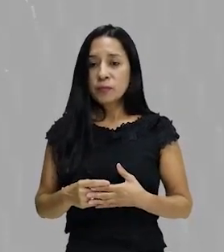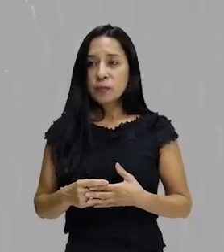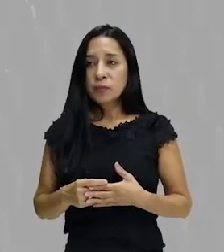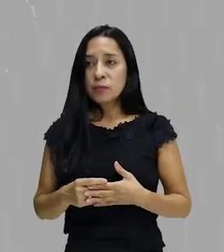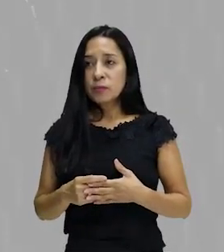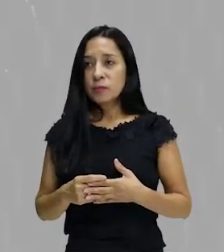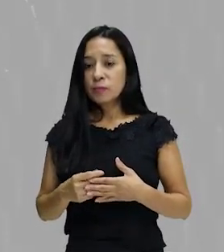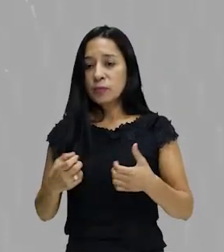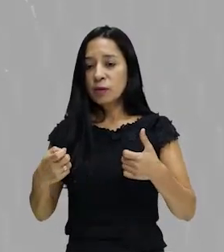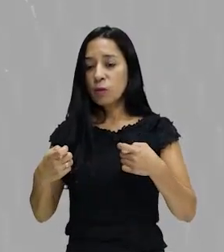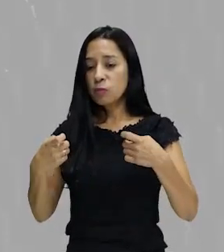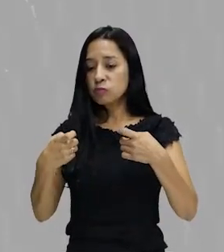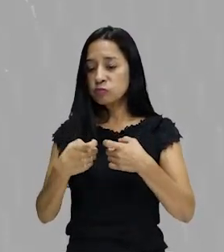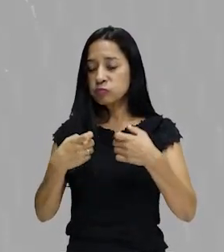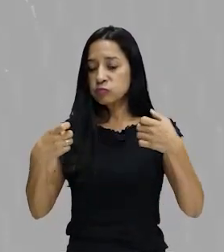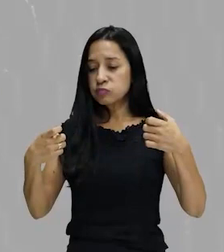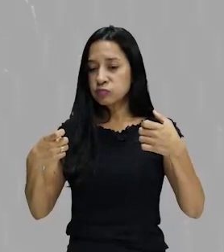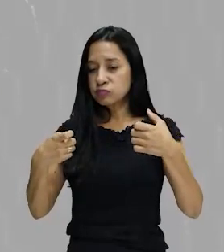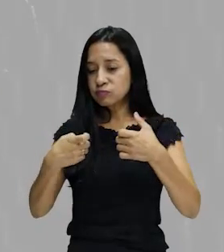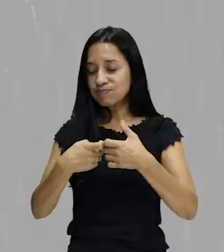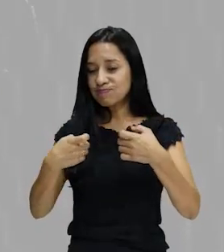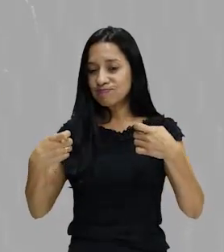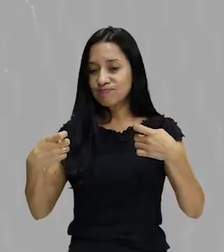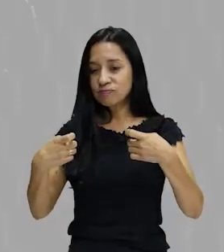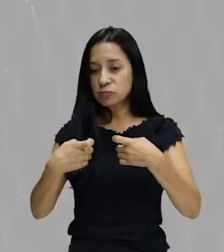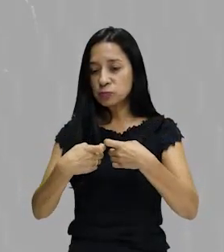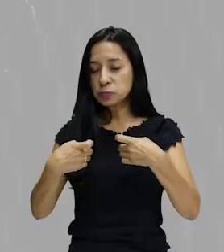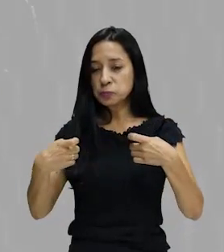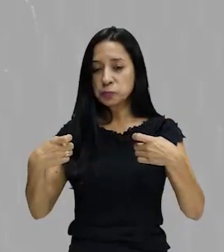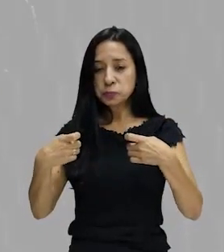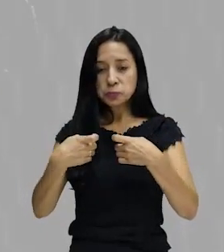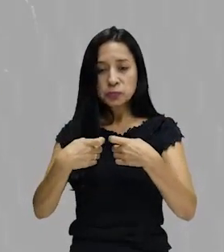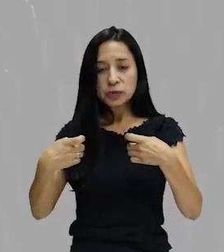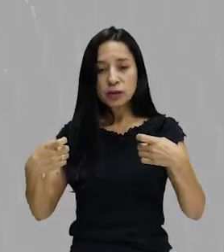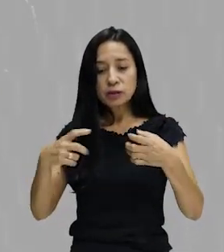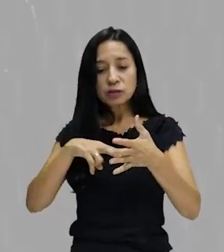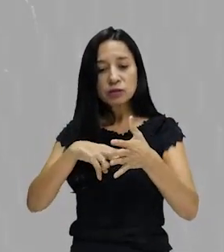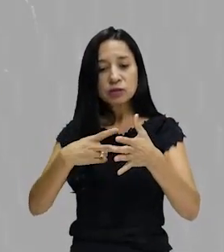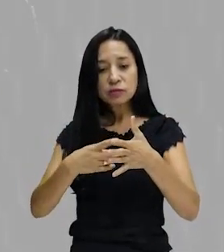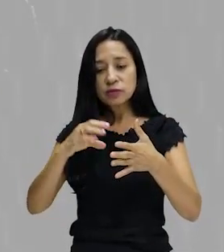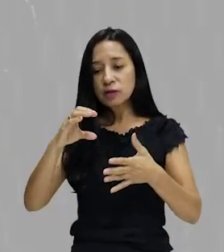Colisão elástica, né? Caso a colisão elástica, ela